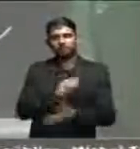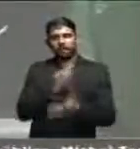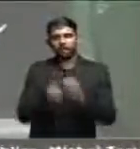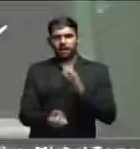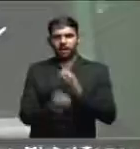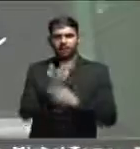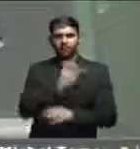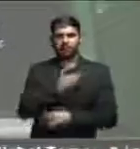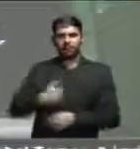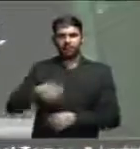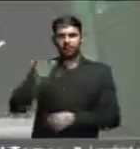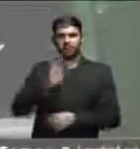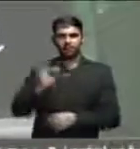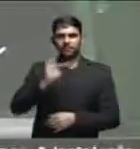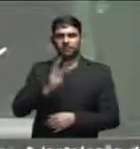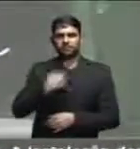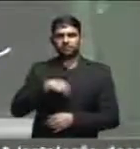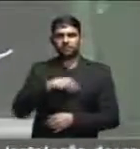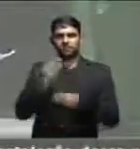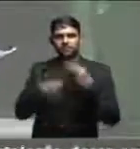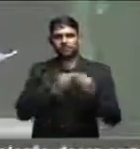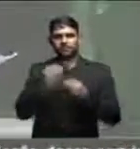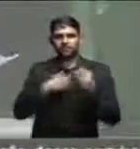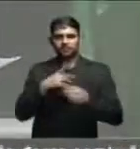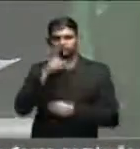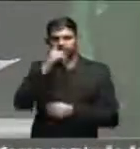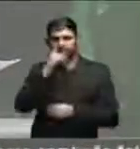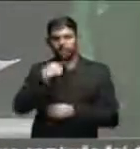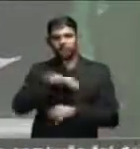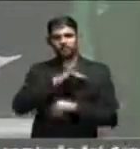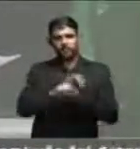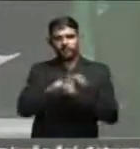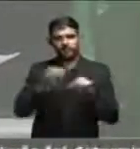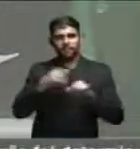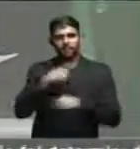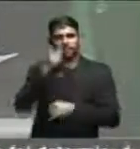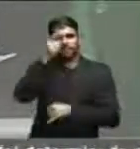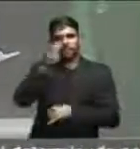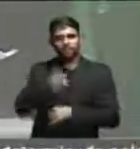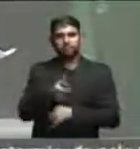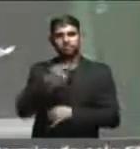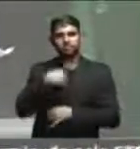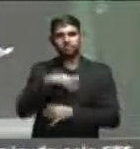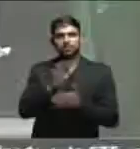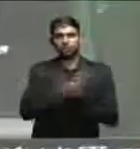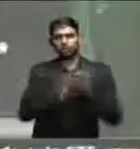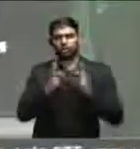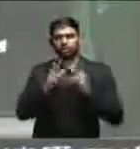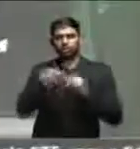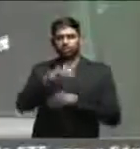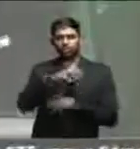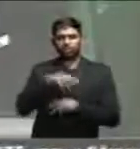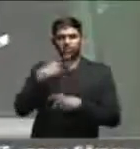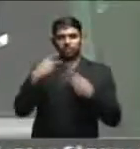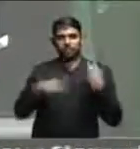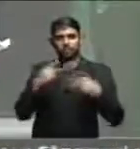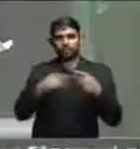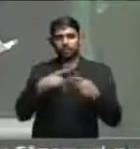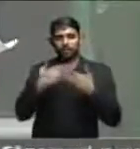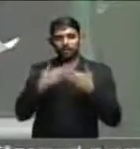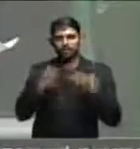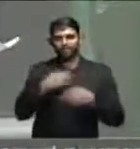no governo federal está de forma perigosa e injusta, lançando a desconfiança em todos os partidos, a ponto